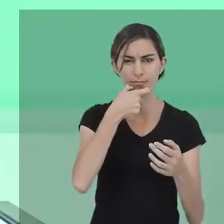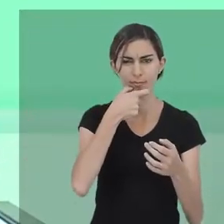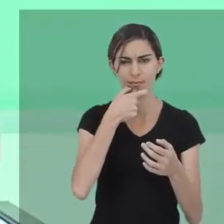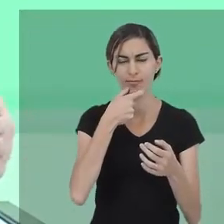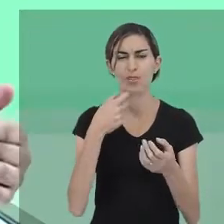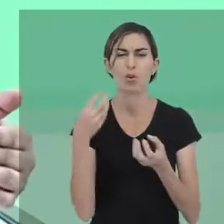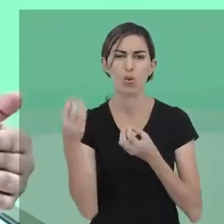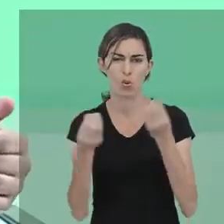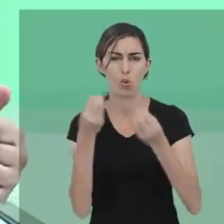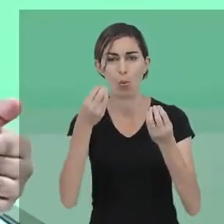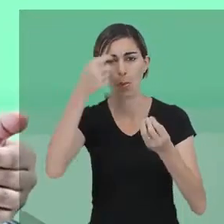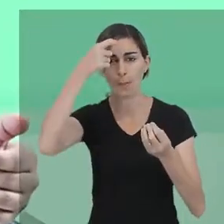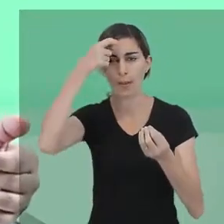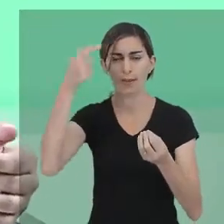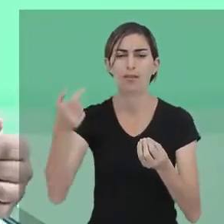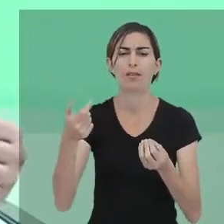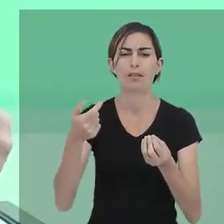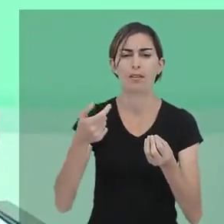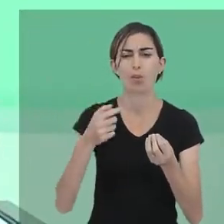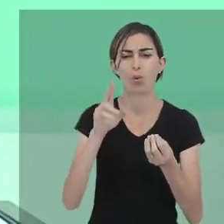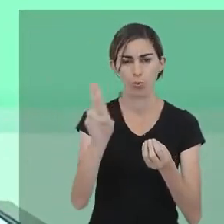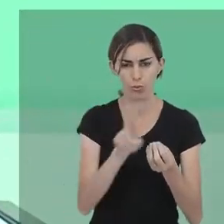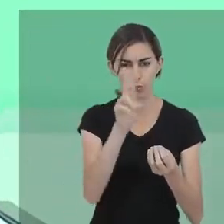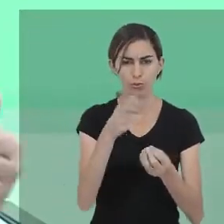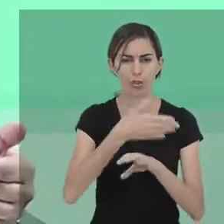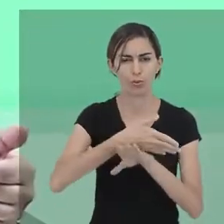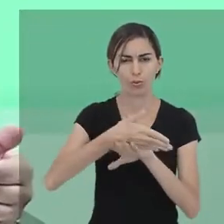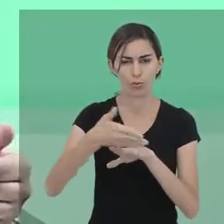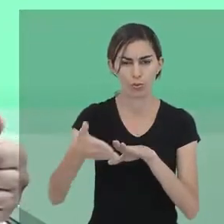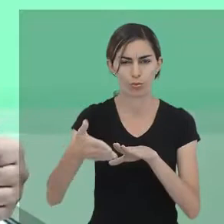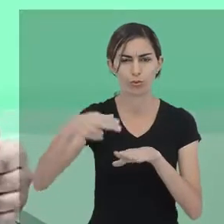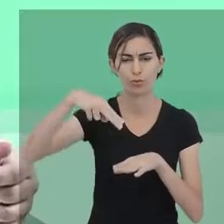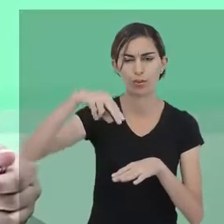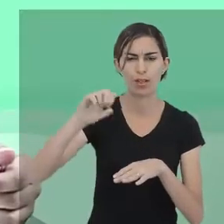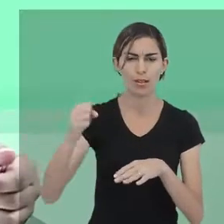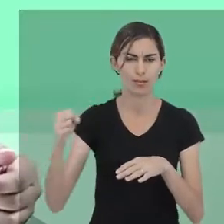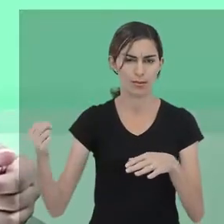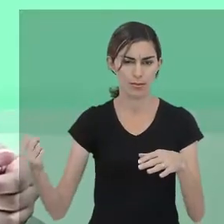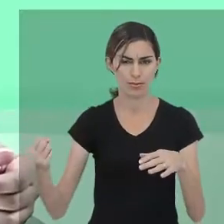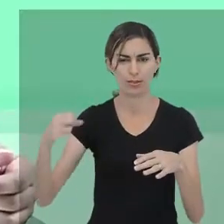Commonly. Comumente. Usado é o ness.